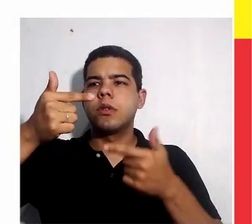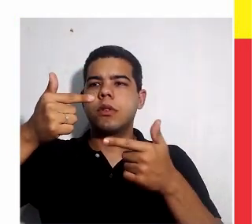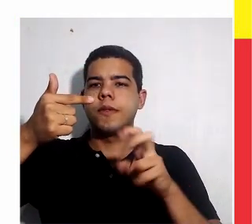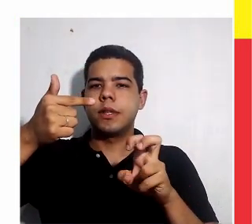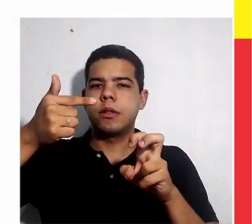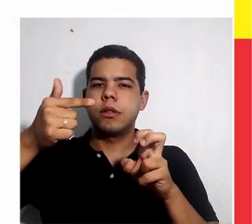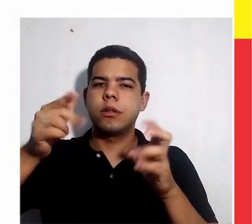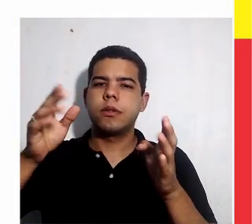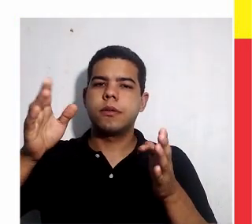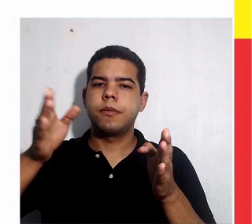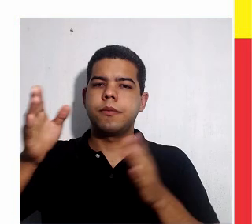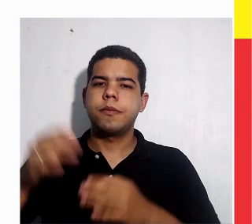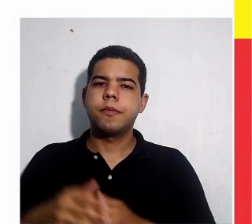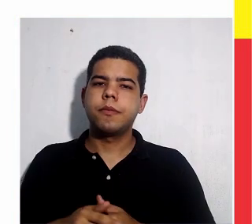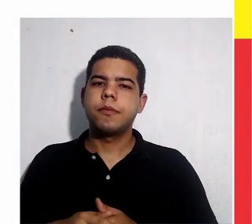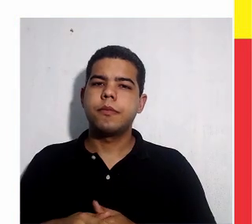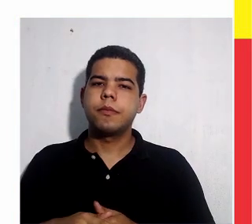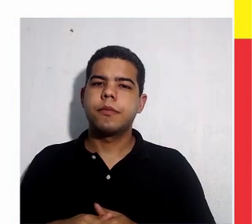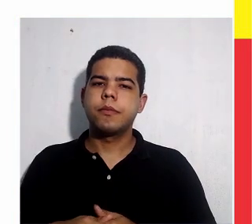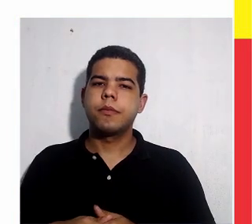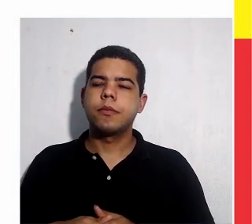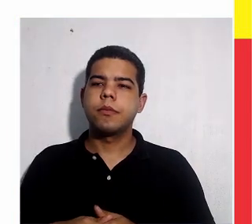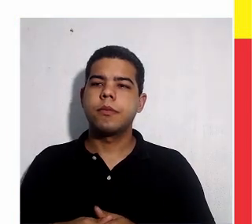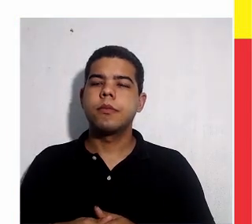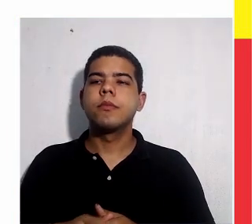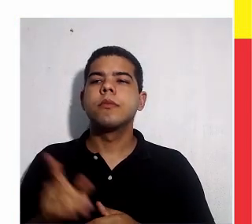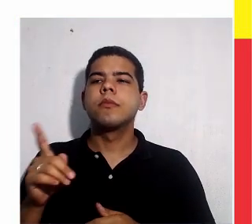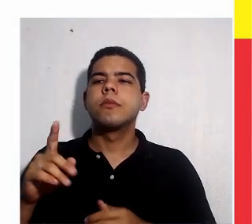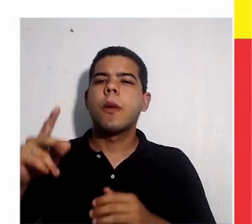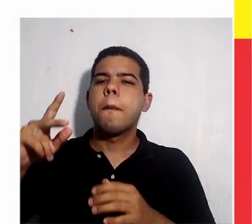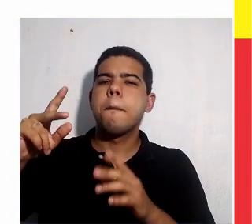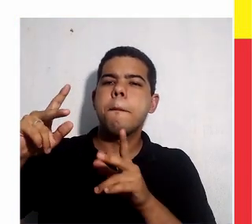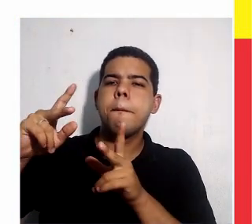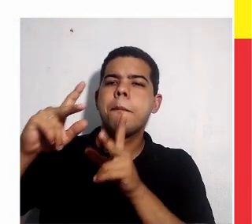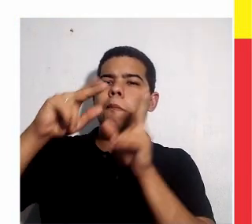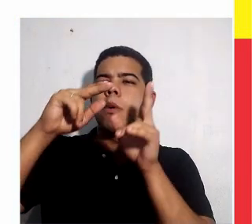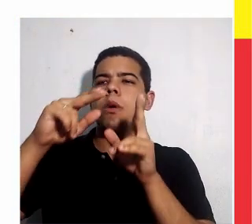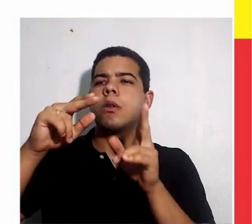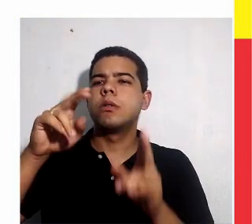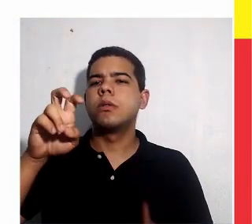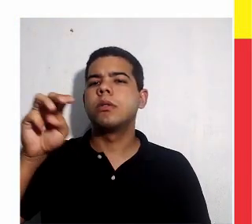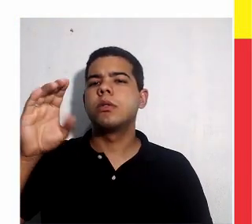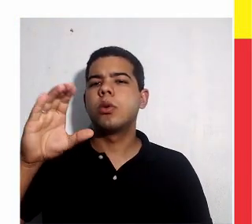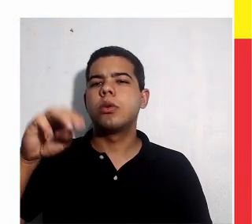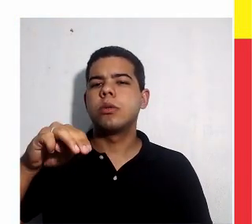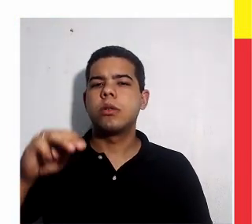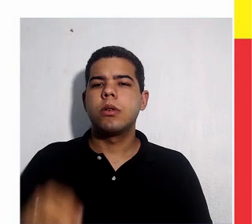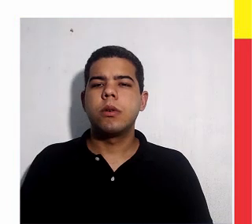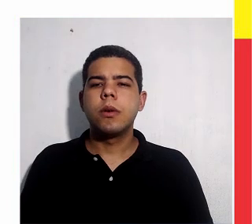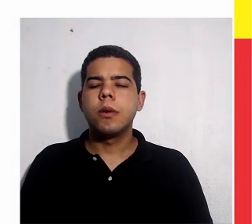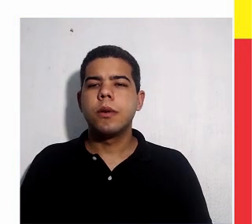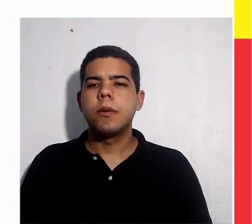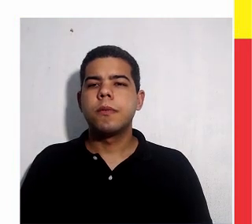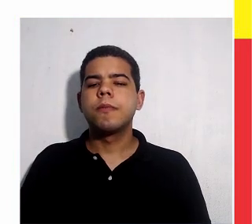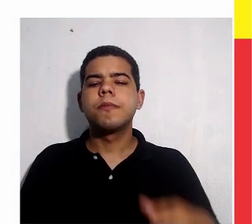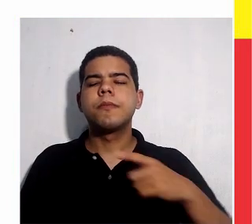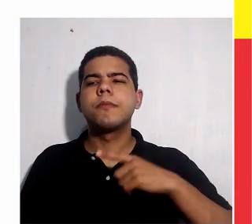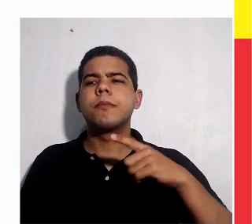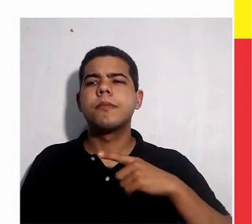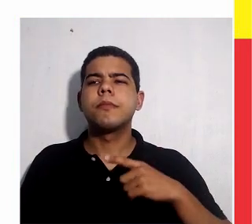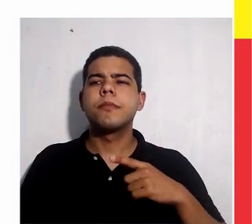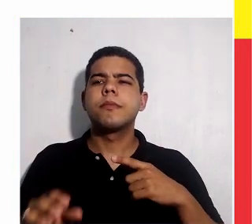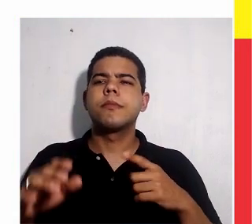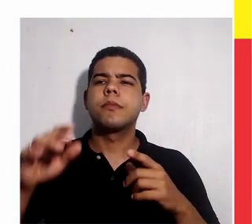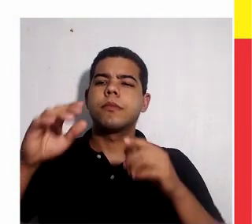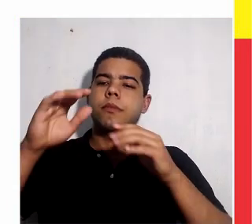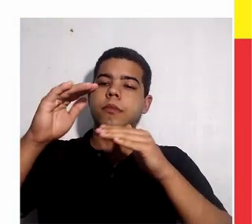cm. O lado menor do triângulo extraído mede 5 cm. A área da